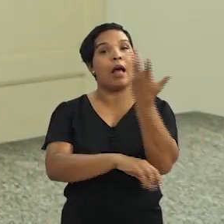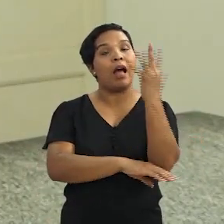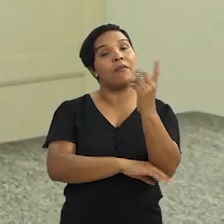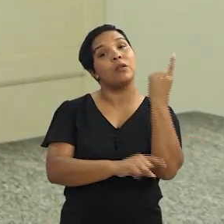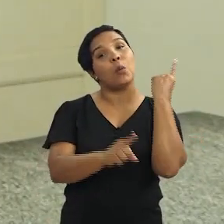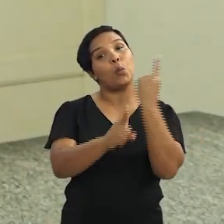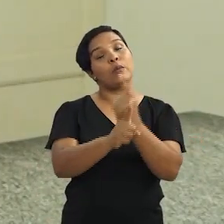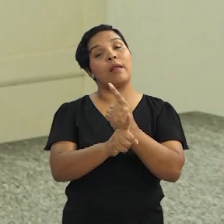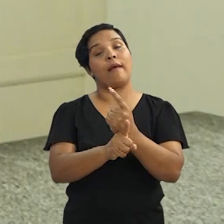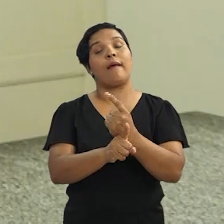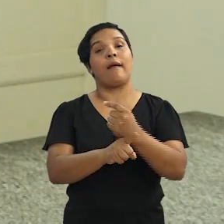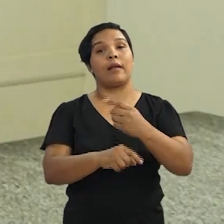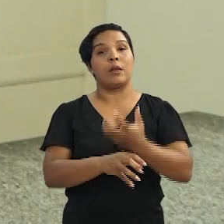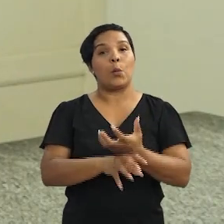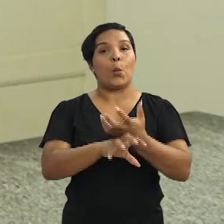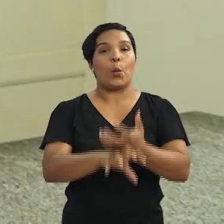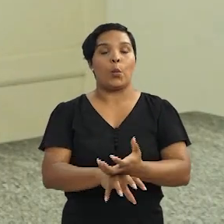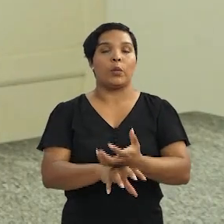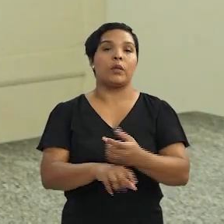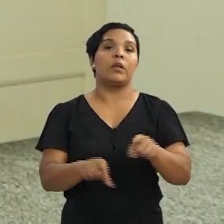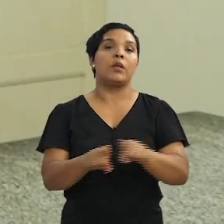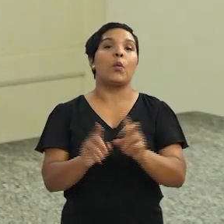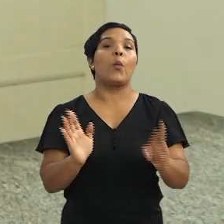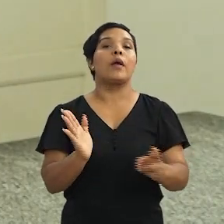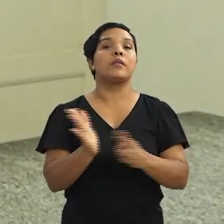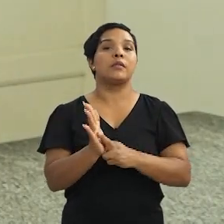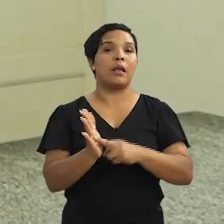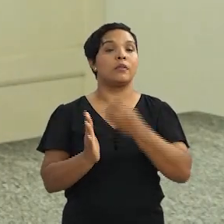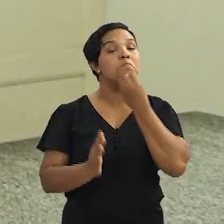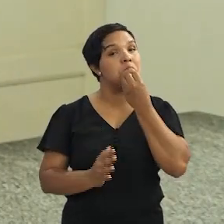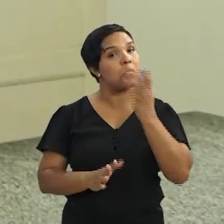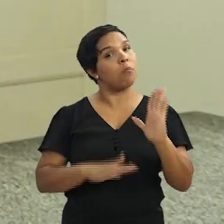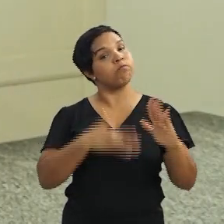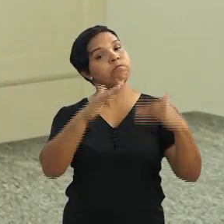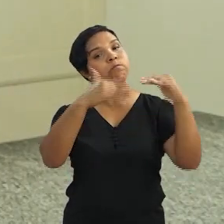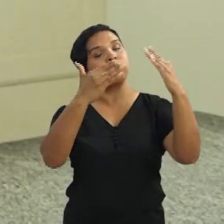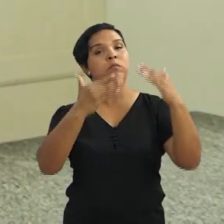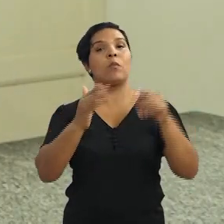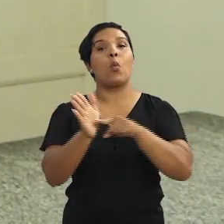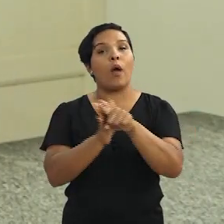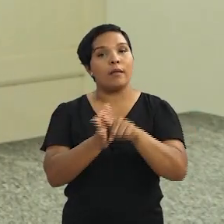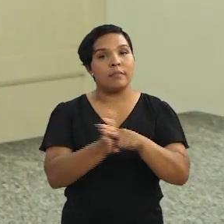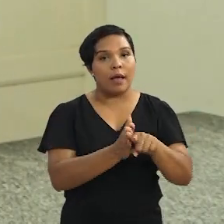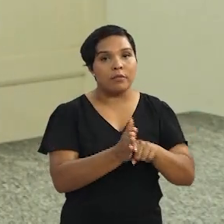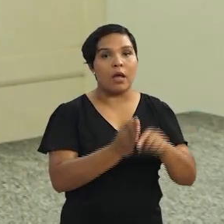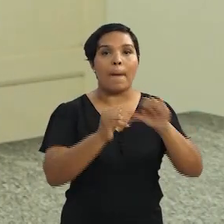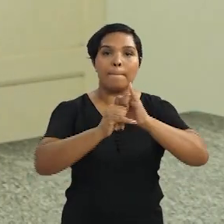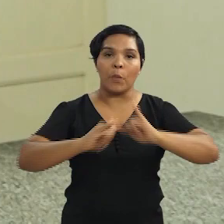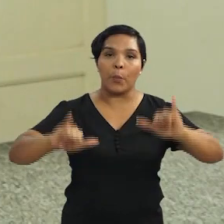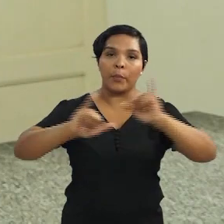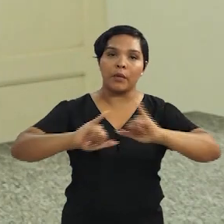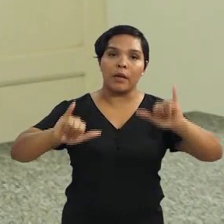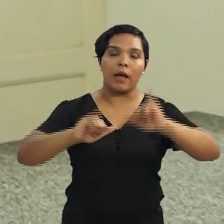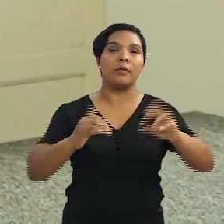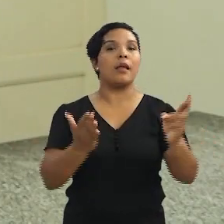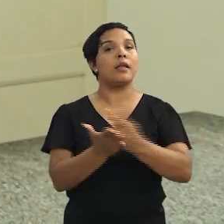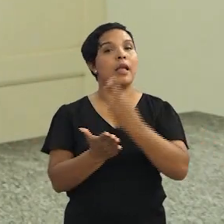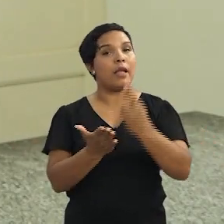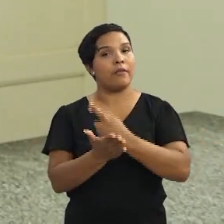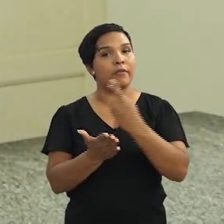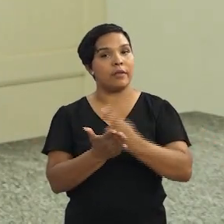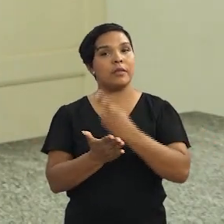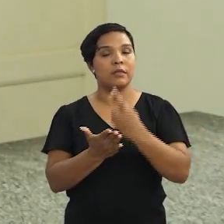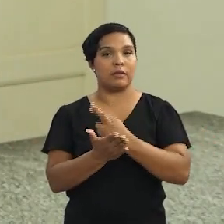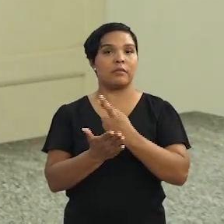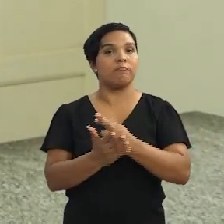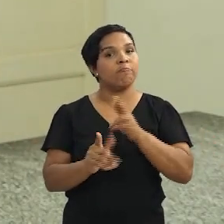bem comum de se encontrar aqui na região do semiárido. E os resultados já são bem promissores, com análises sendo publicadas